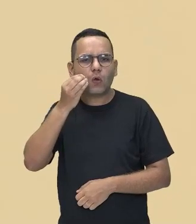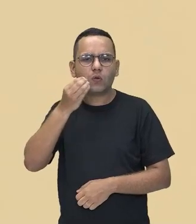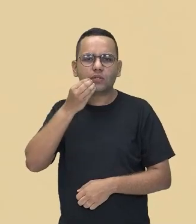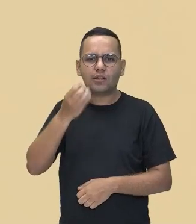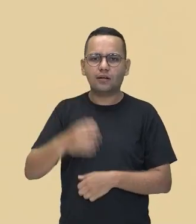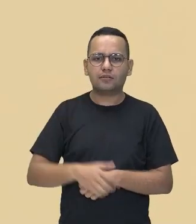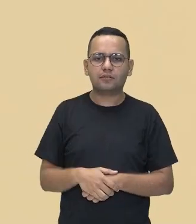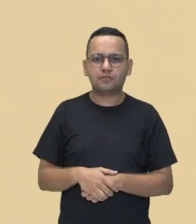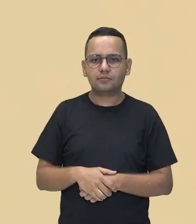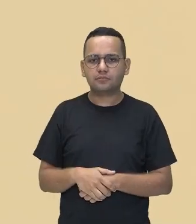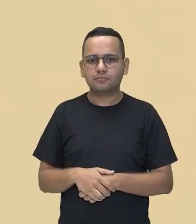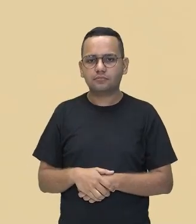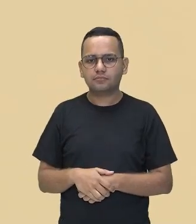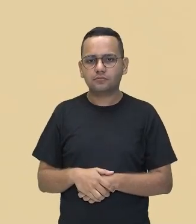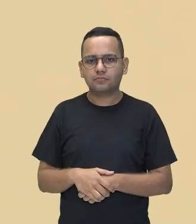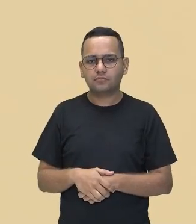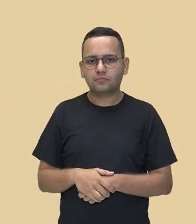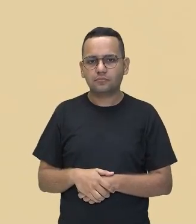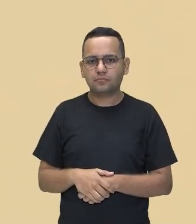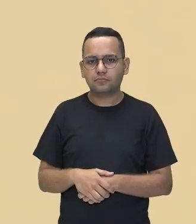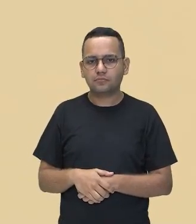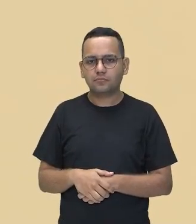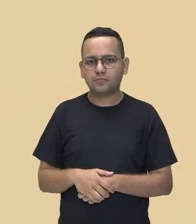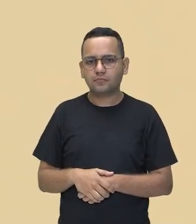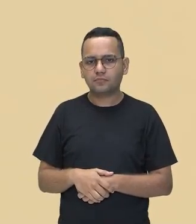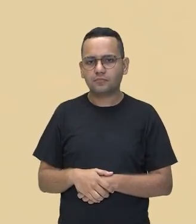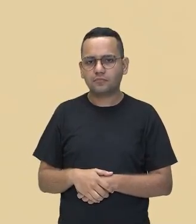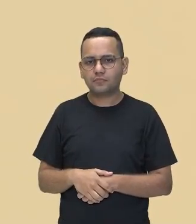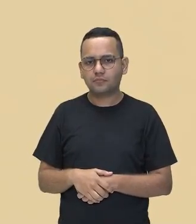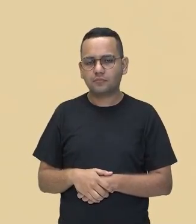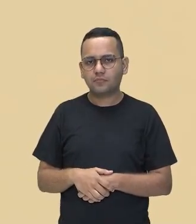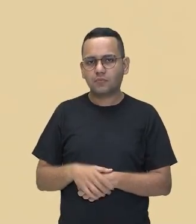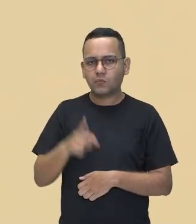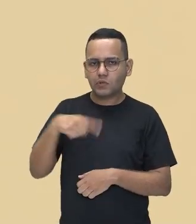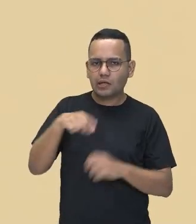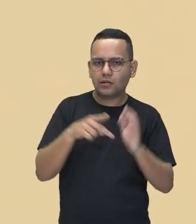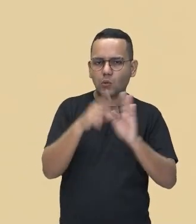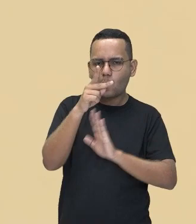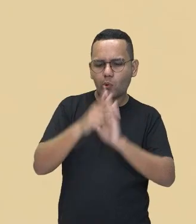podem, então, e têm, né, no seu projeto,